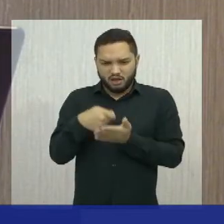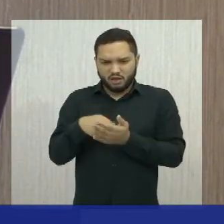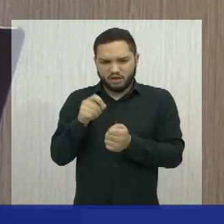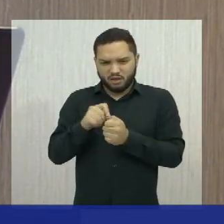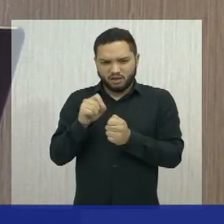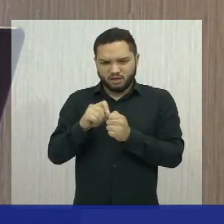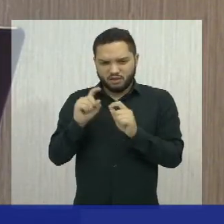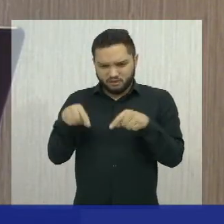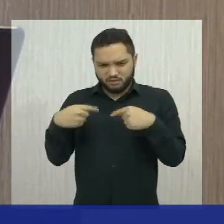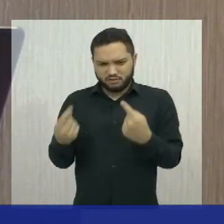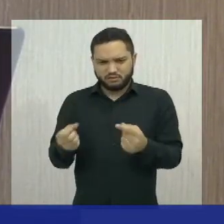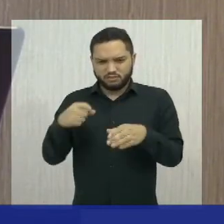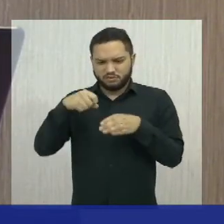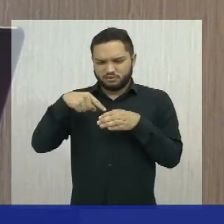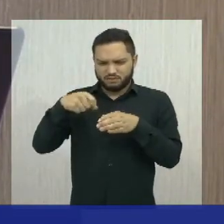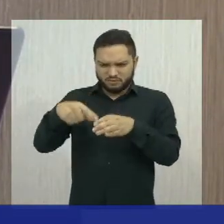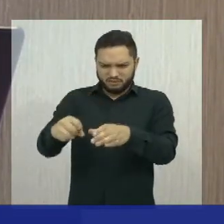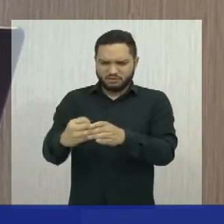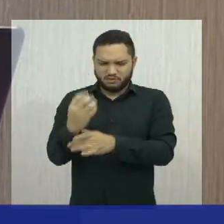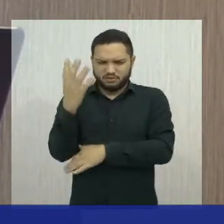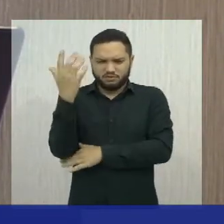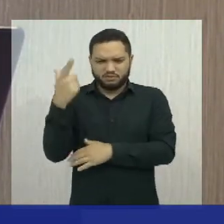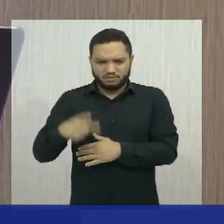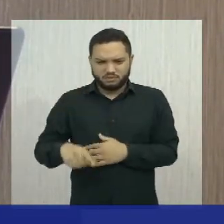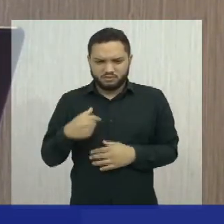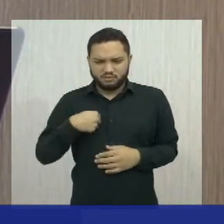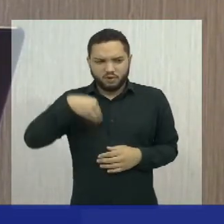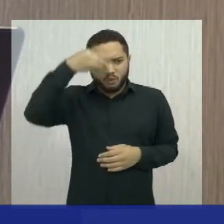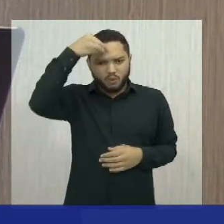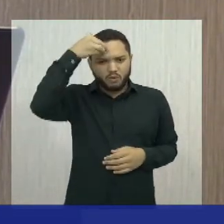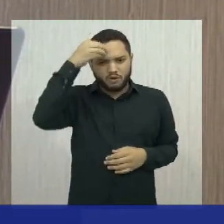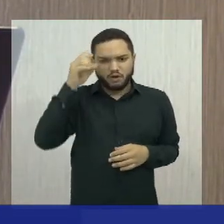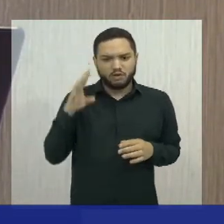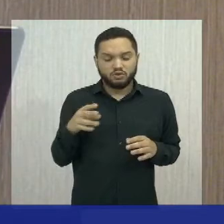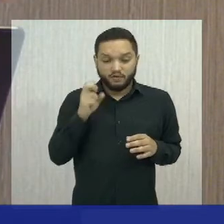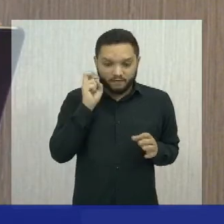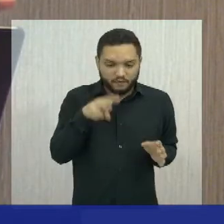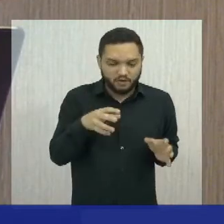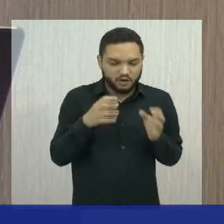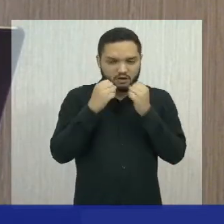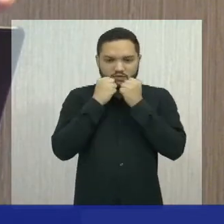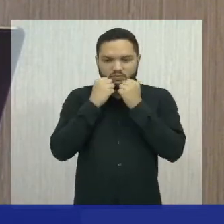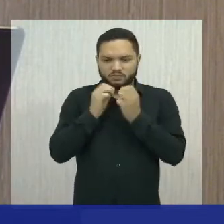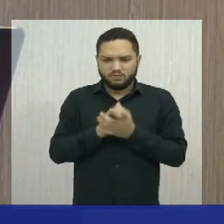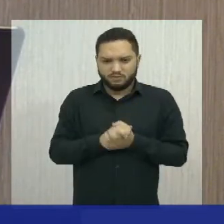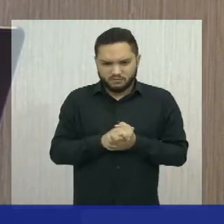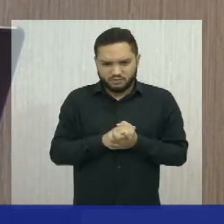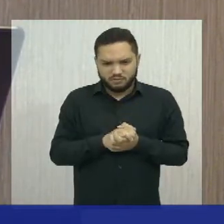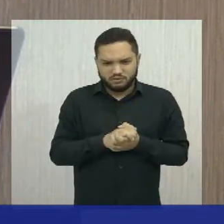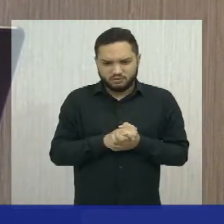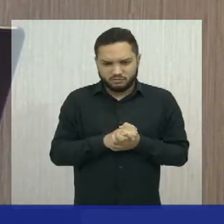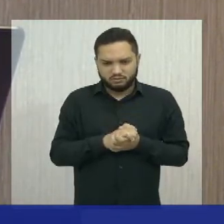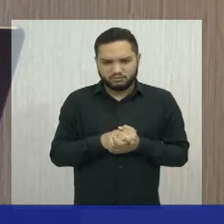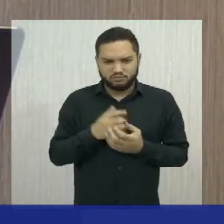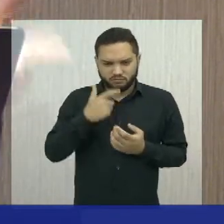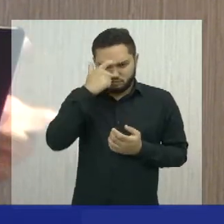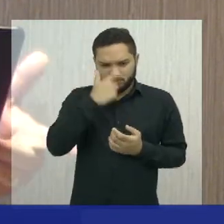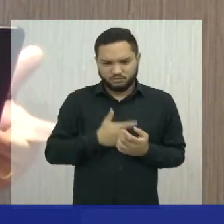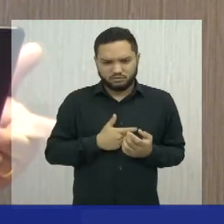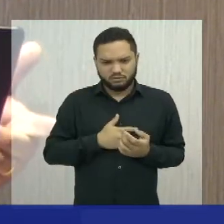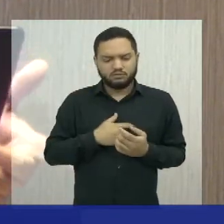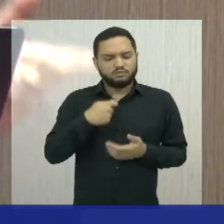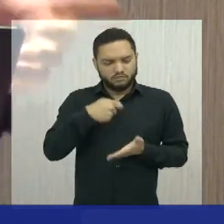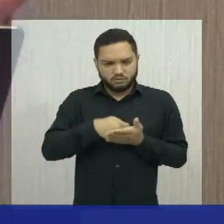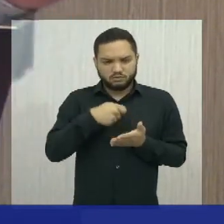fazer a reposição ou a reconstituição. Não fui eu que fiz, eu só deixei de comunicar. Tenho uma obrigação como cidadão de comunicar?